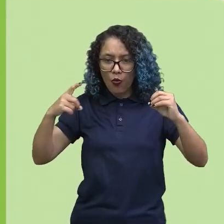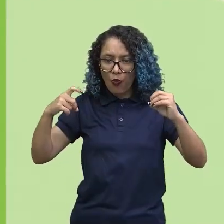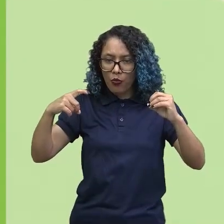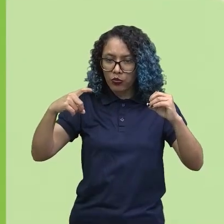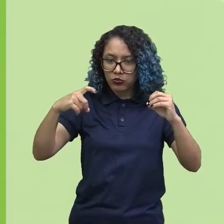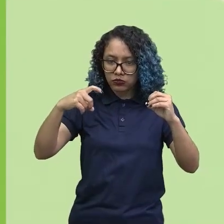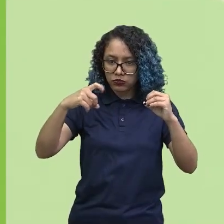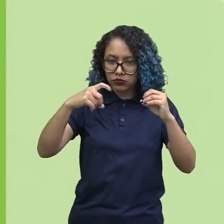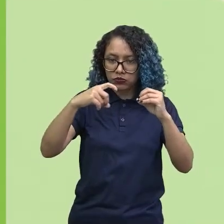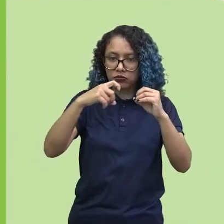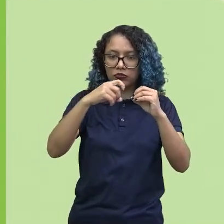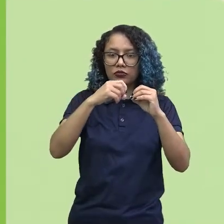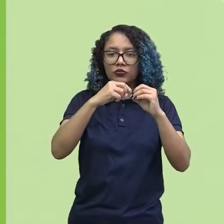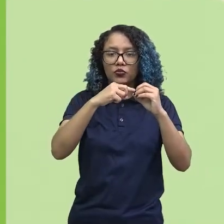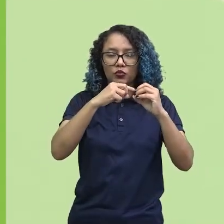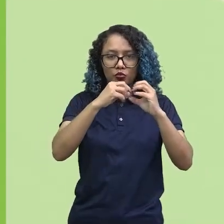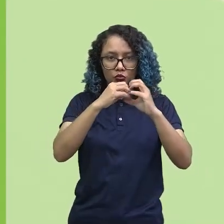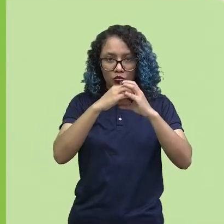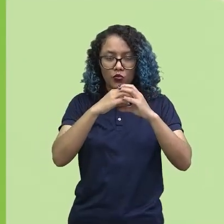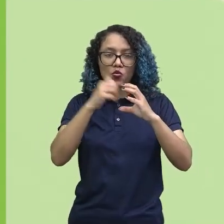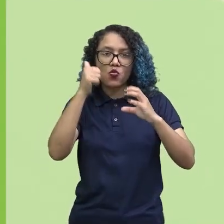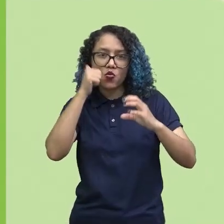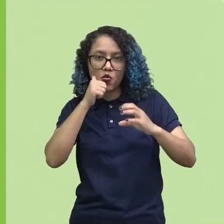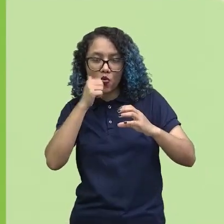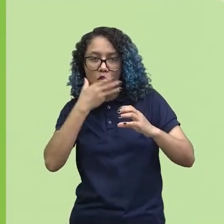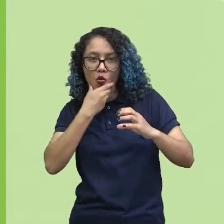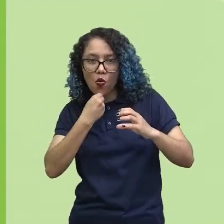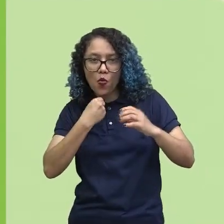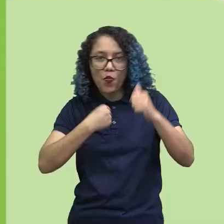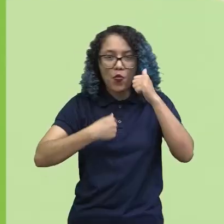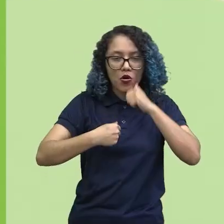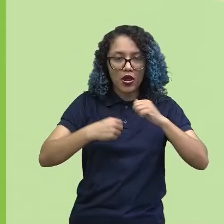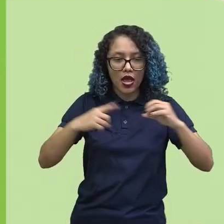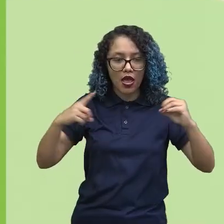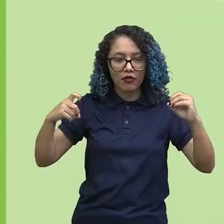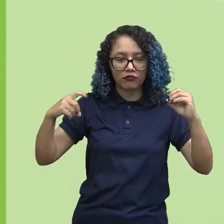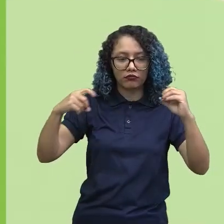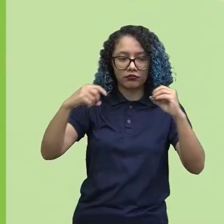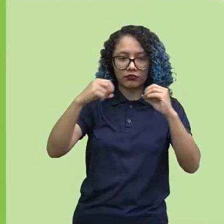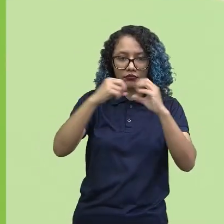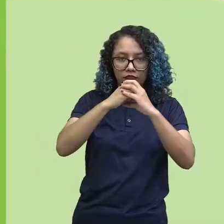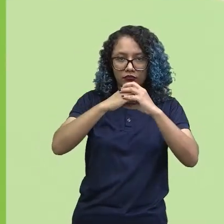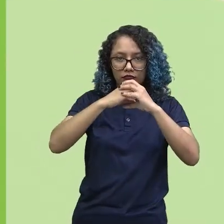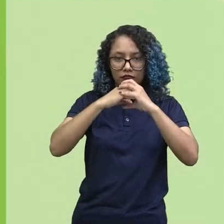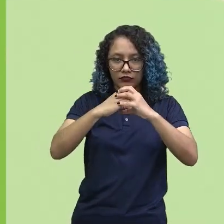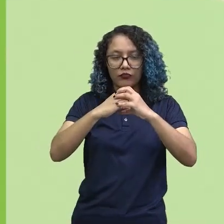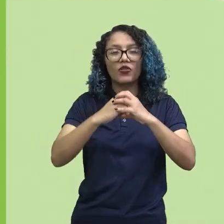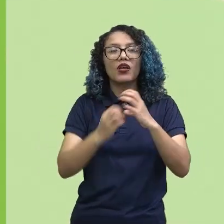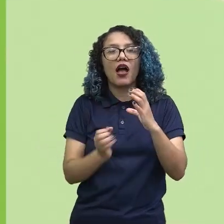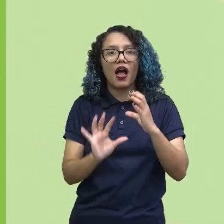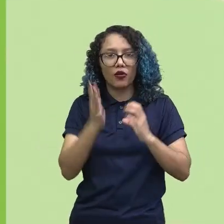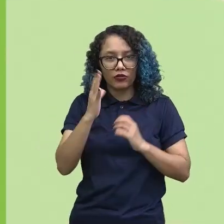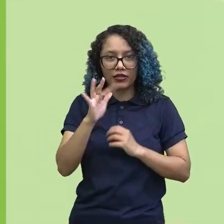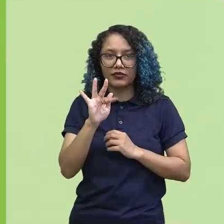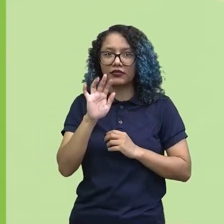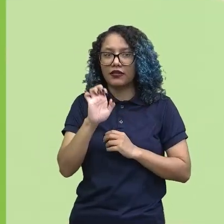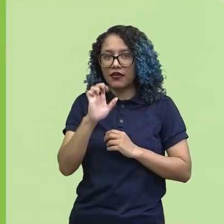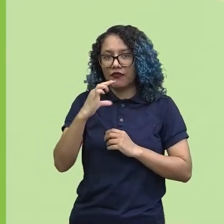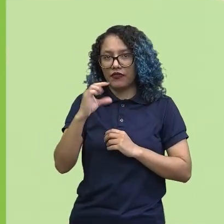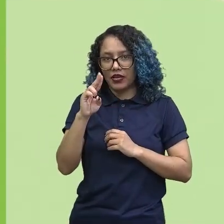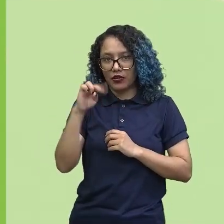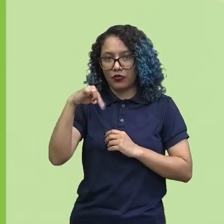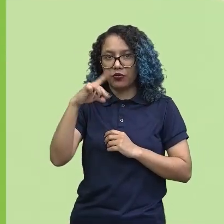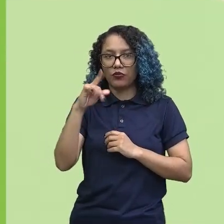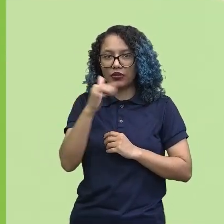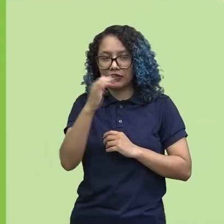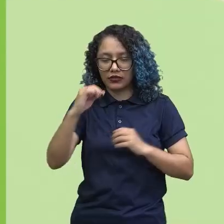encontro ali desses gametas, né? O gameta masculino com o feminino, encontra ali o espermatozoide e o óvulo, a gente tem a fecundação. A partir desse encontro, né, o que